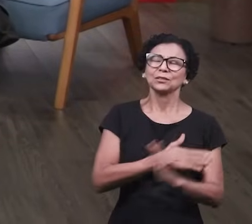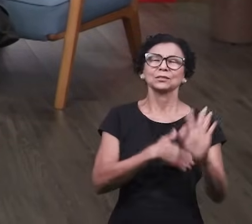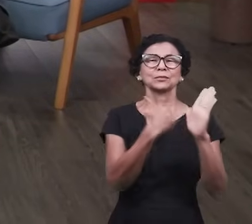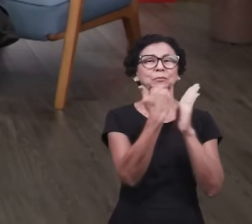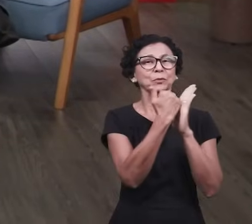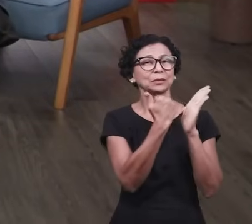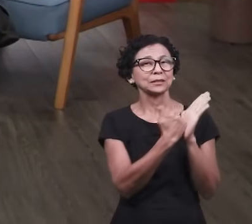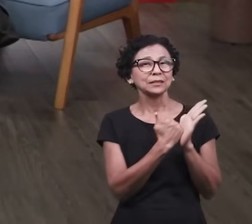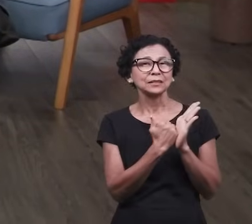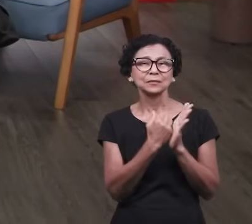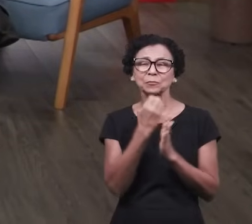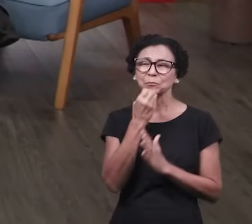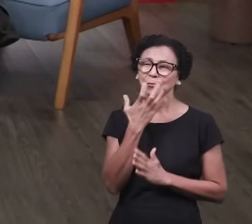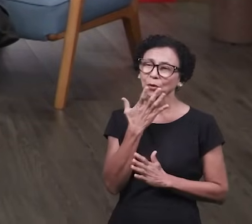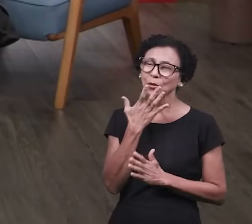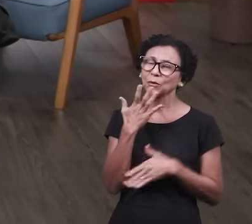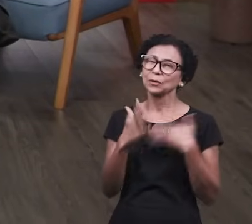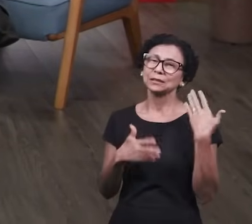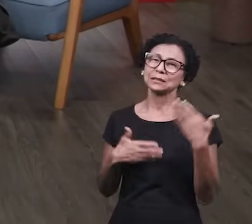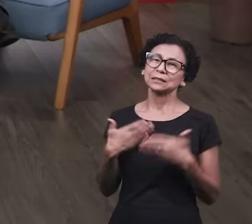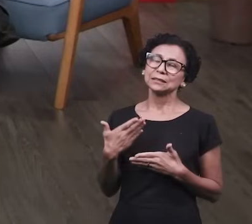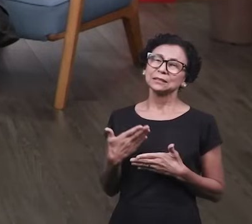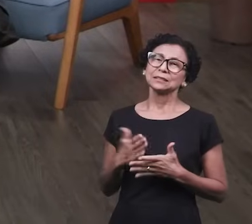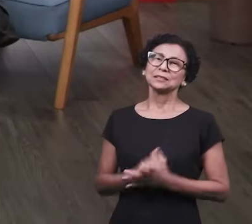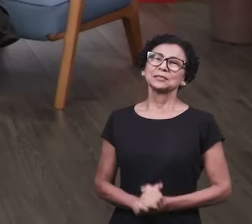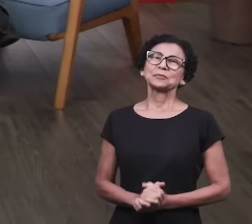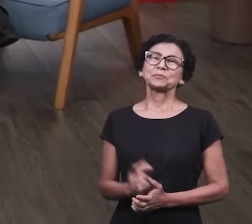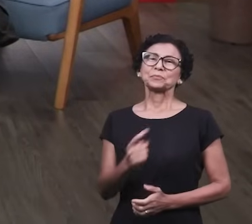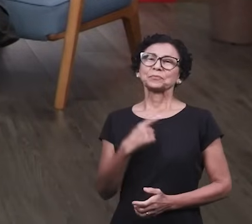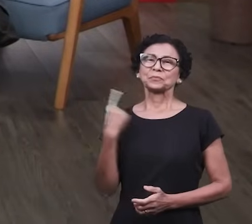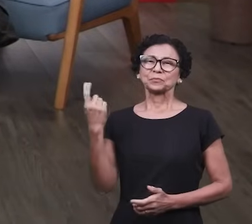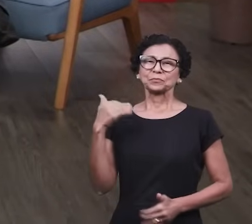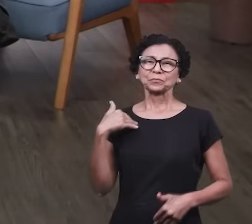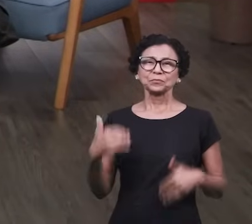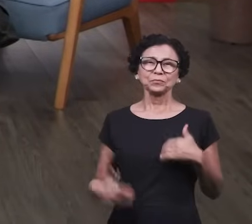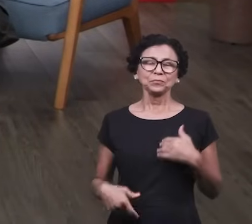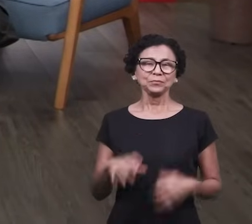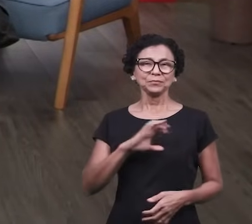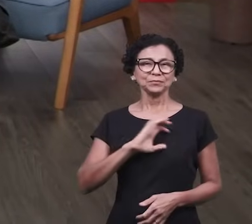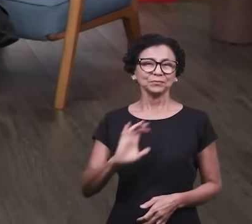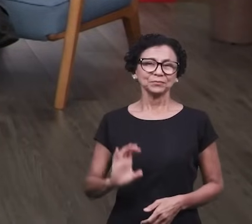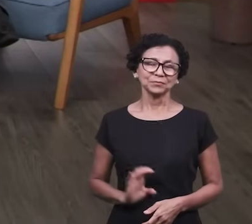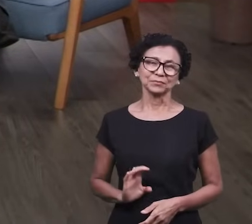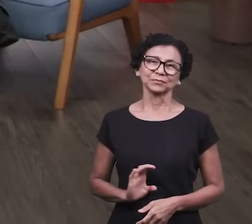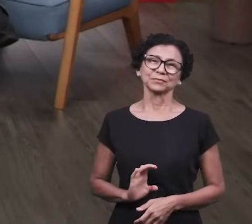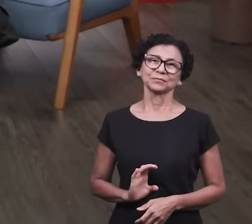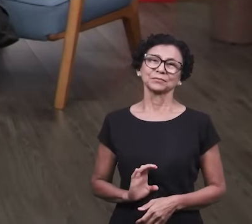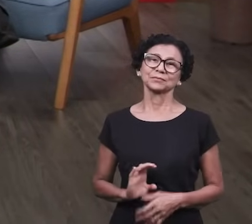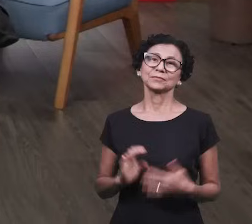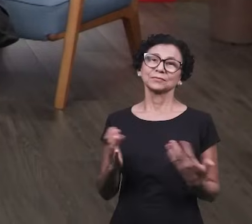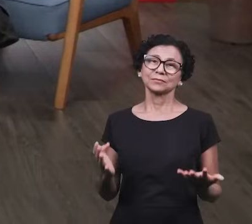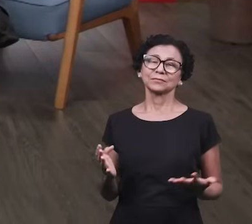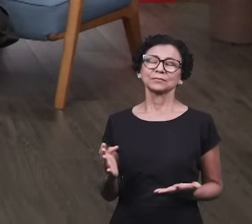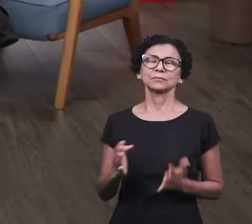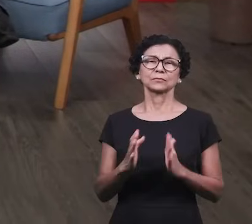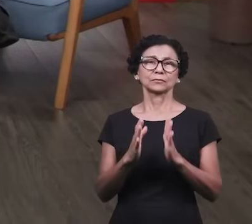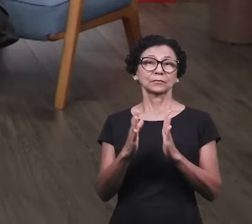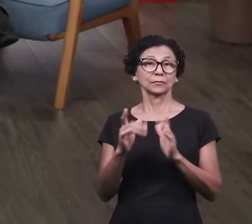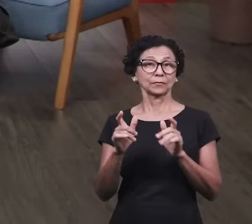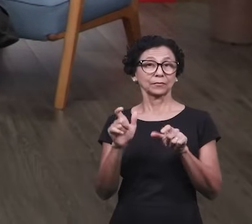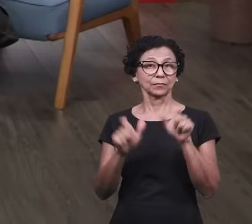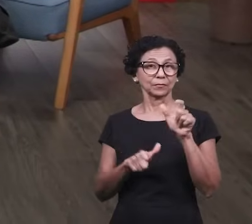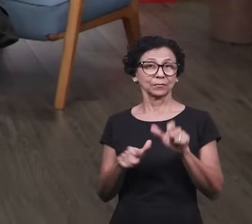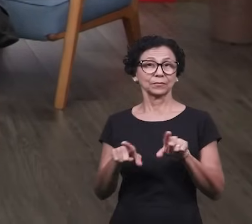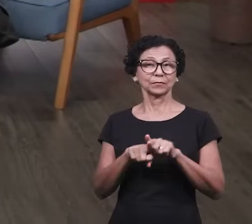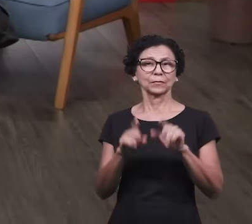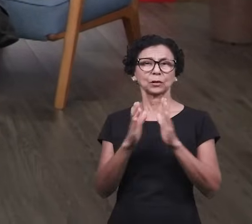uma bênção, é uma alegria. Nós somos um corpo e por isso todos nos alegramos. Nós aqui, com os irmãos que, sobretudo, oram por nós.